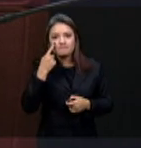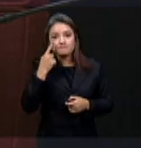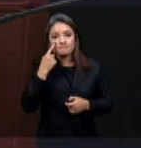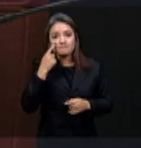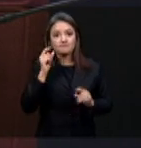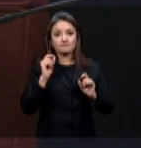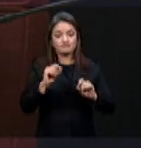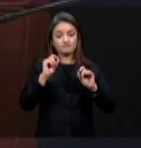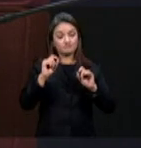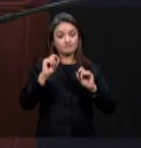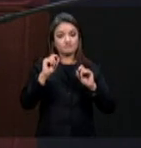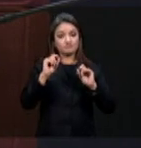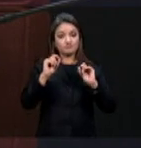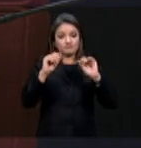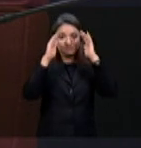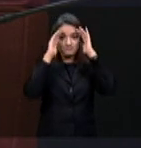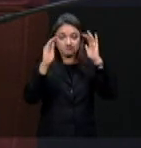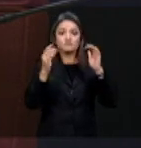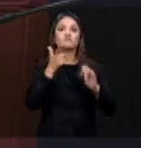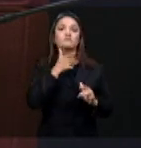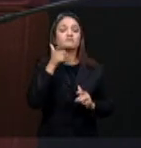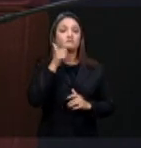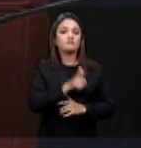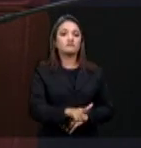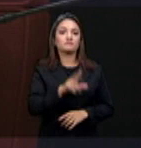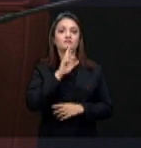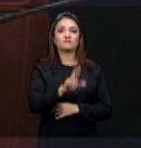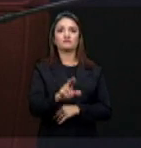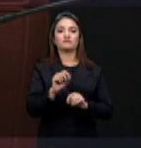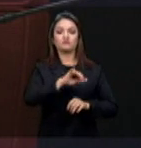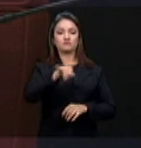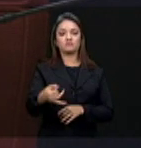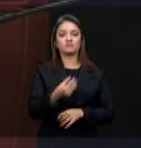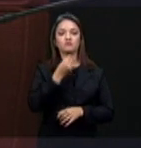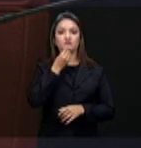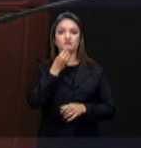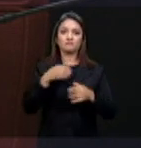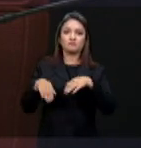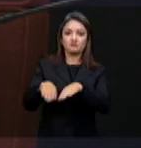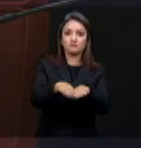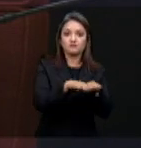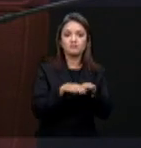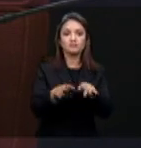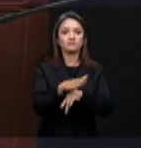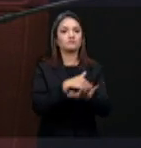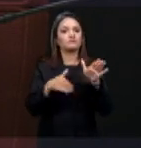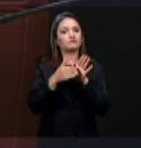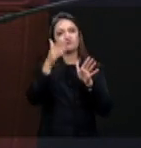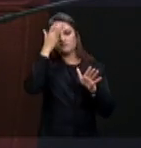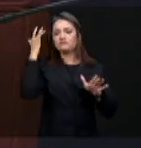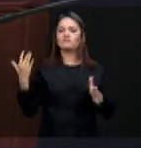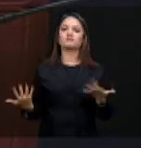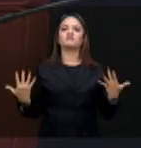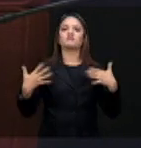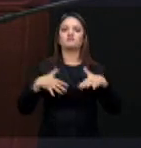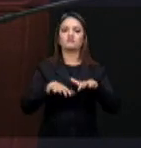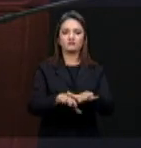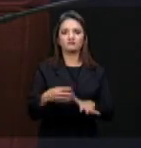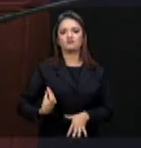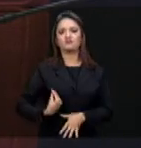chegar o resultado que desejamos que a igualdade de oportunidades EA inclusão de todos os cidadãos uma vida produtiva